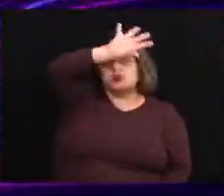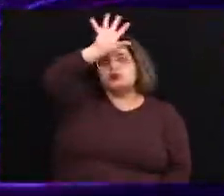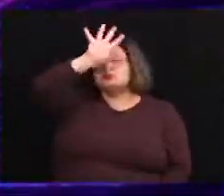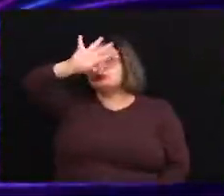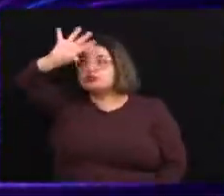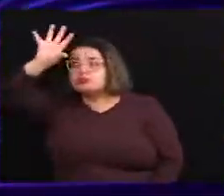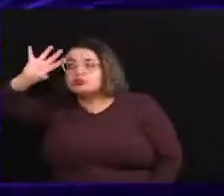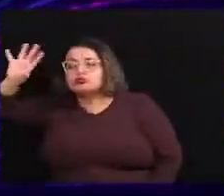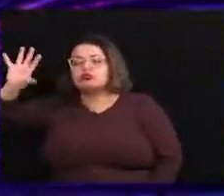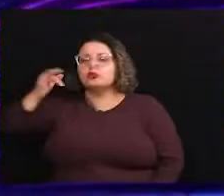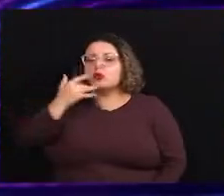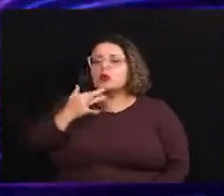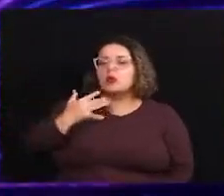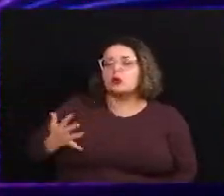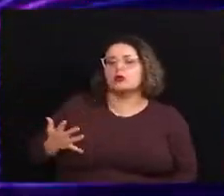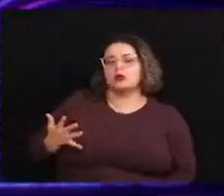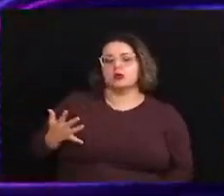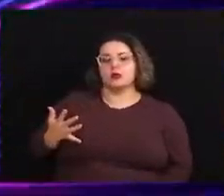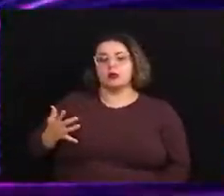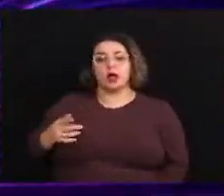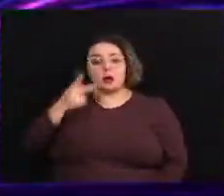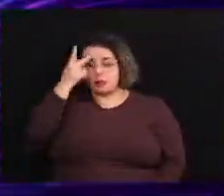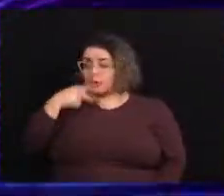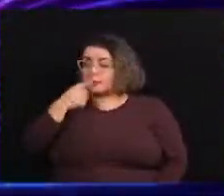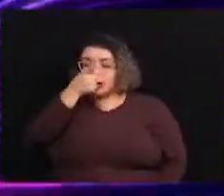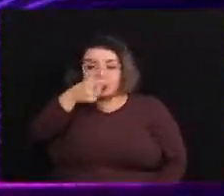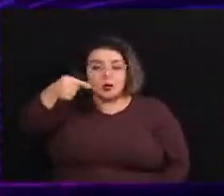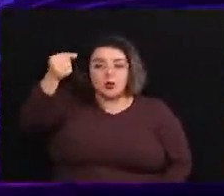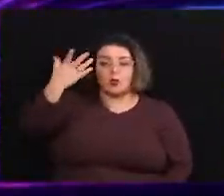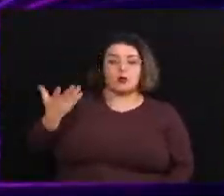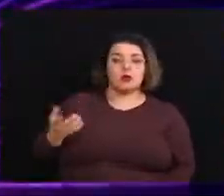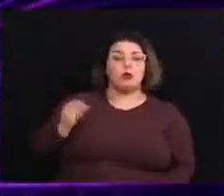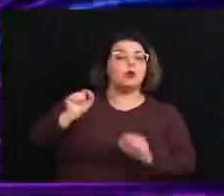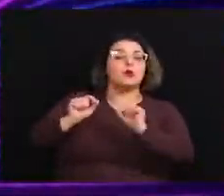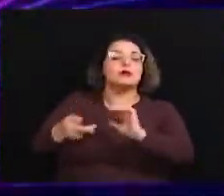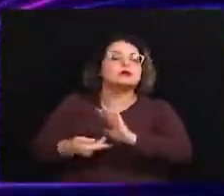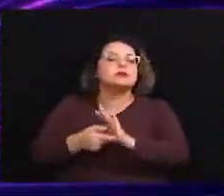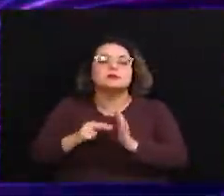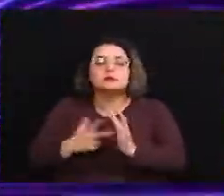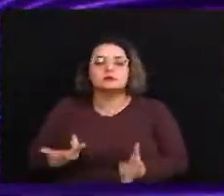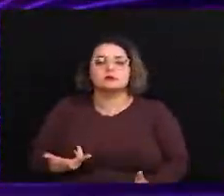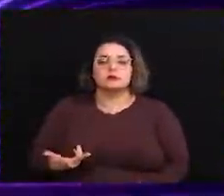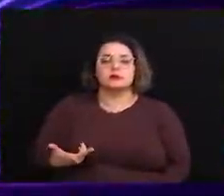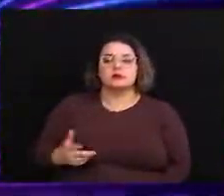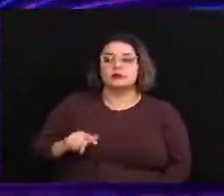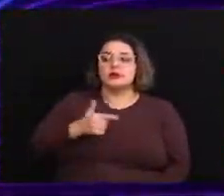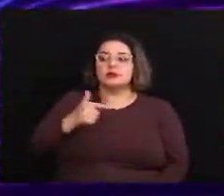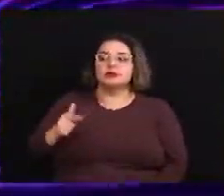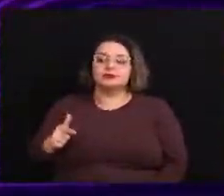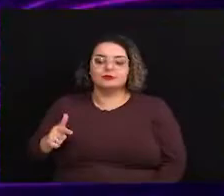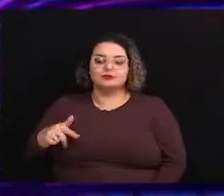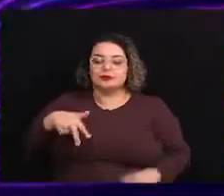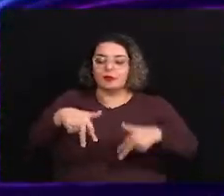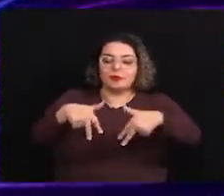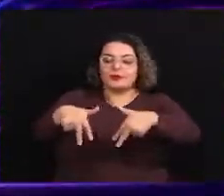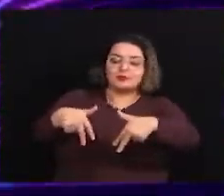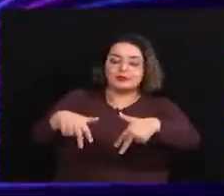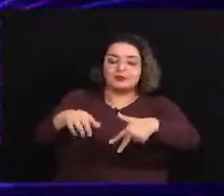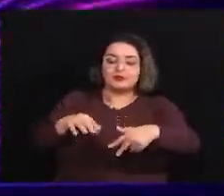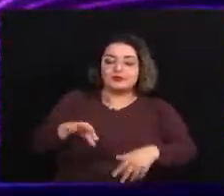maior, matriarcal, né? Inclusive, eu não posso ter personagens preferidos dentro do meu próprio livro, mas eu